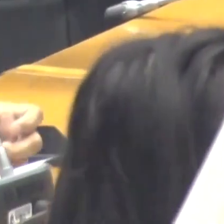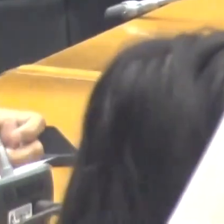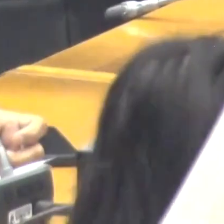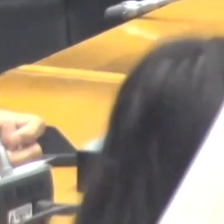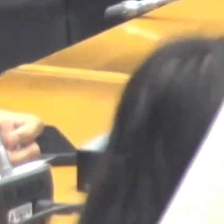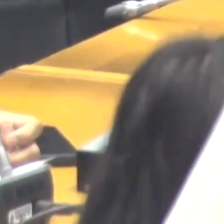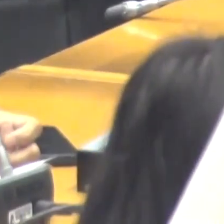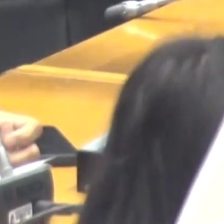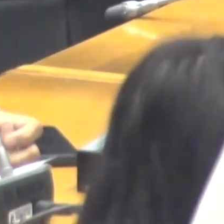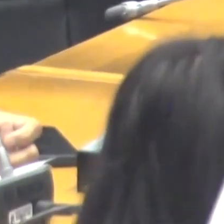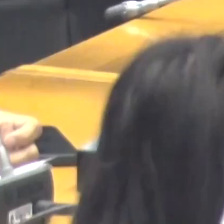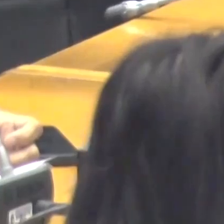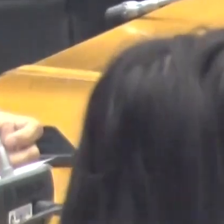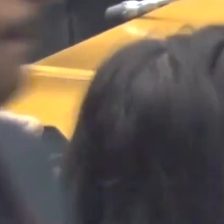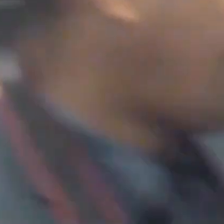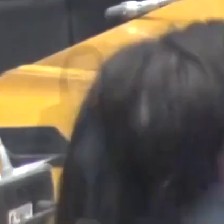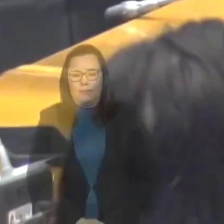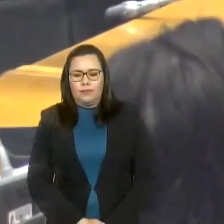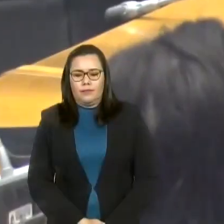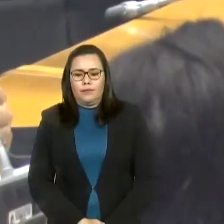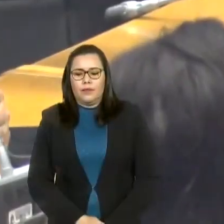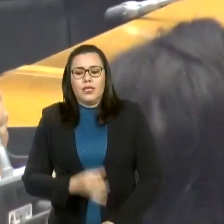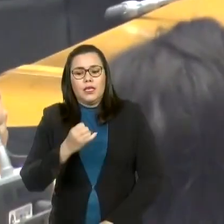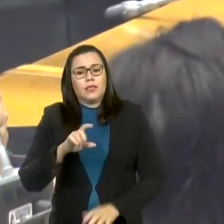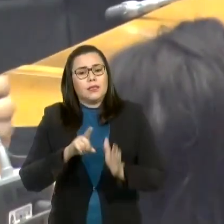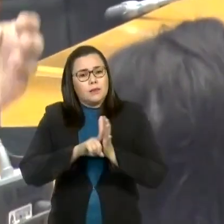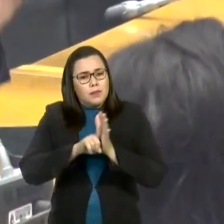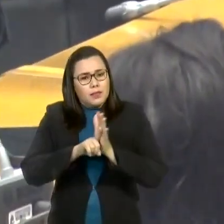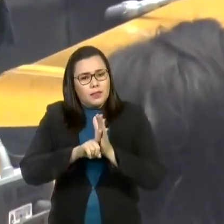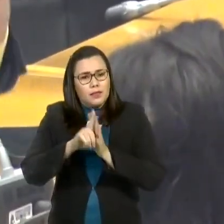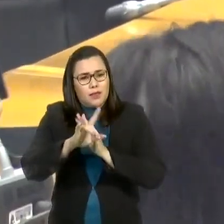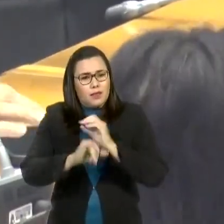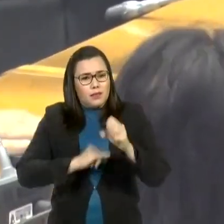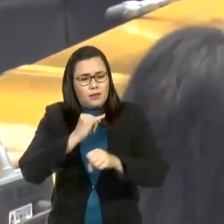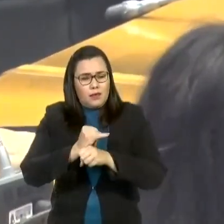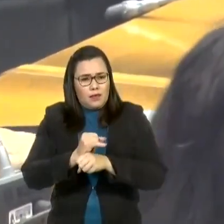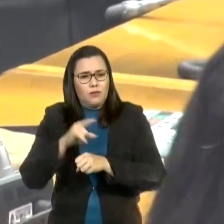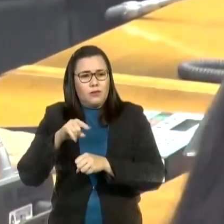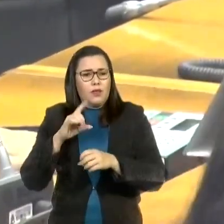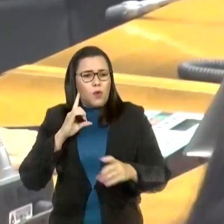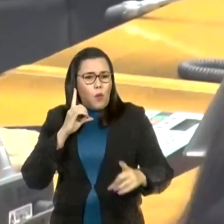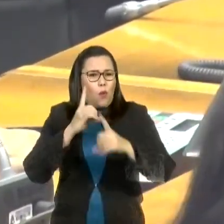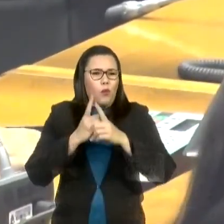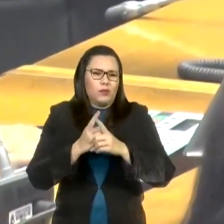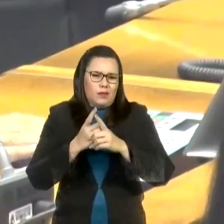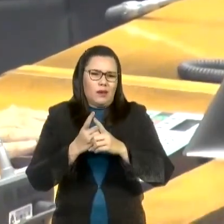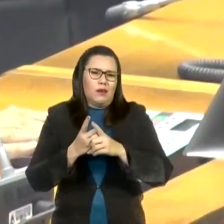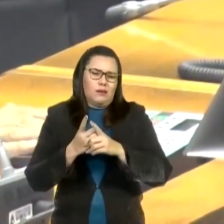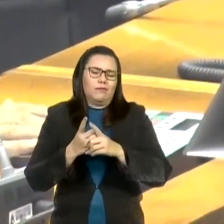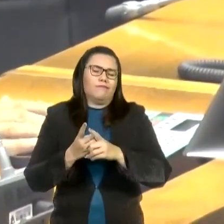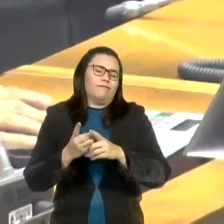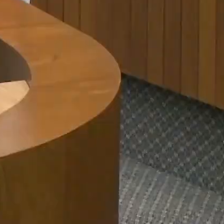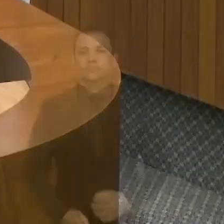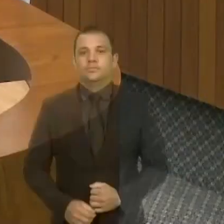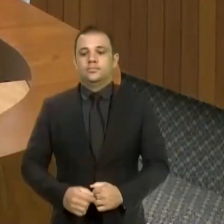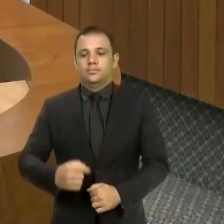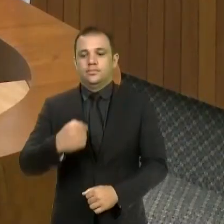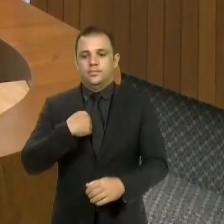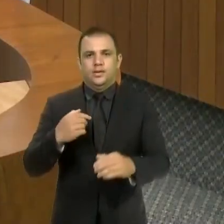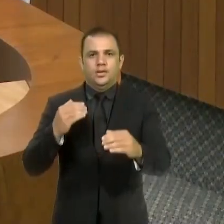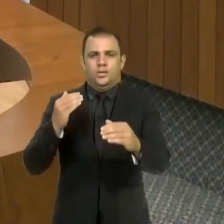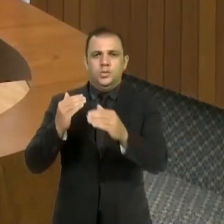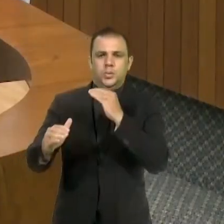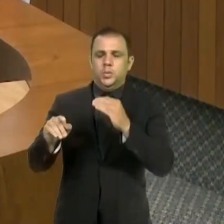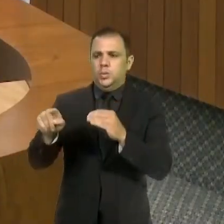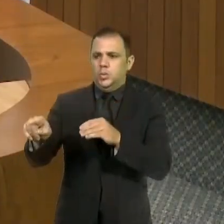eleições, dá um Google no ADES, que você vai encontrar muita coisa boa. Então, parabéns, pela solução do trabalho. No